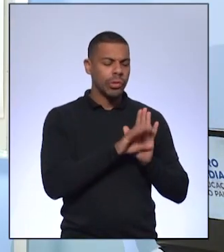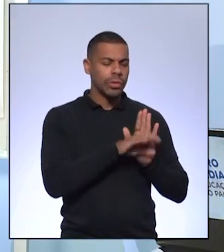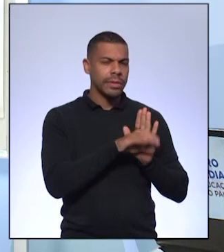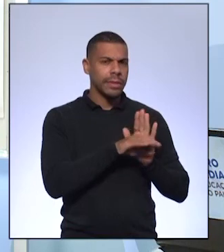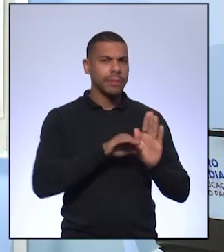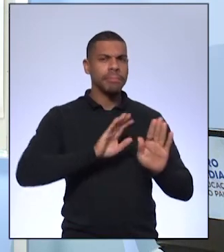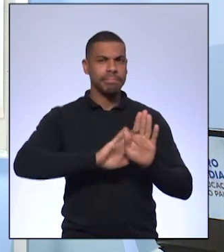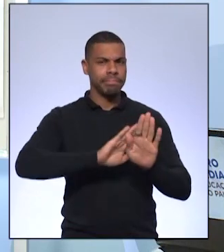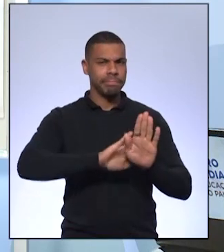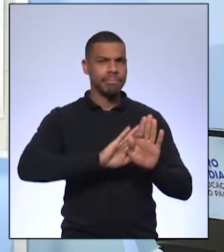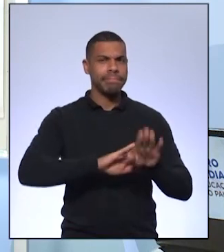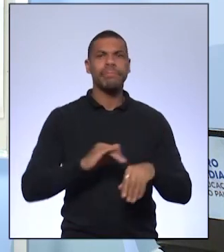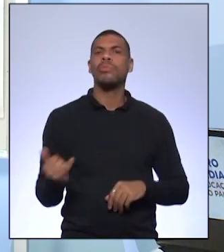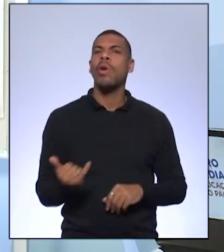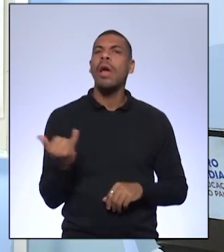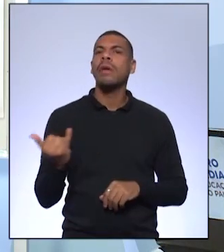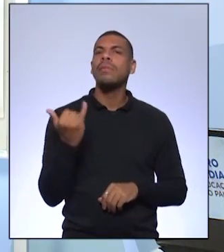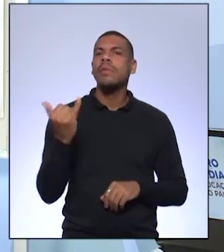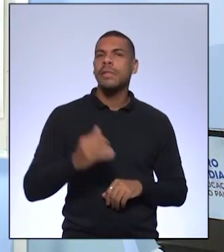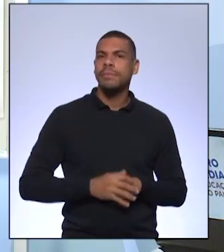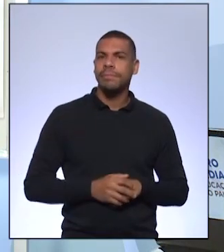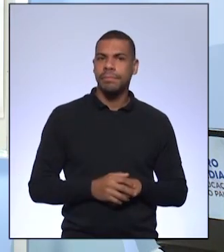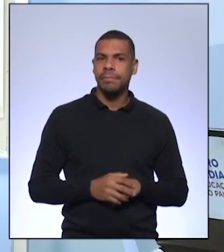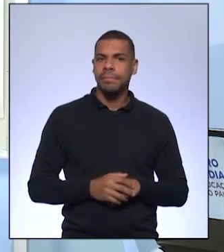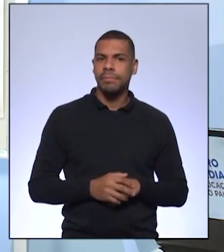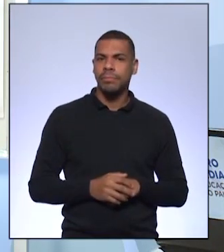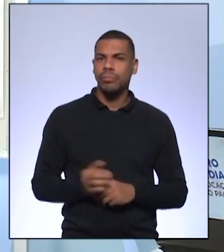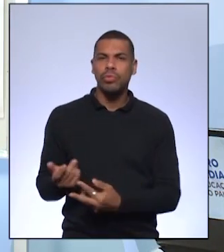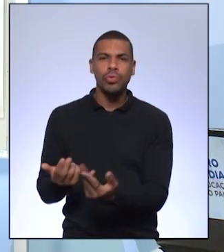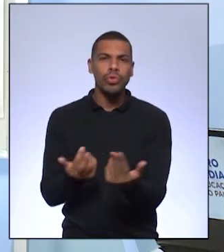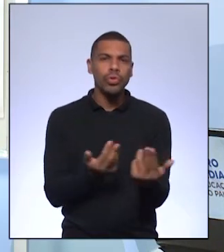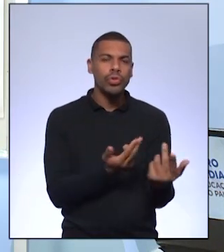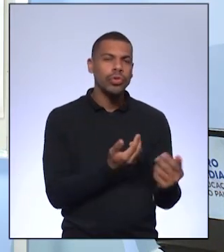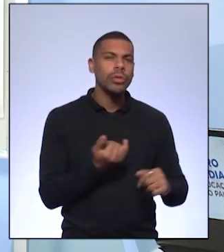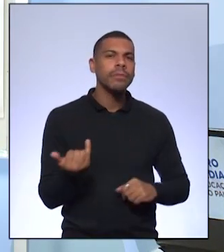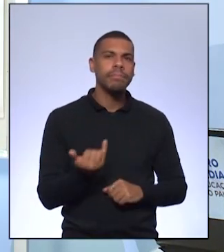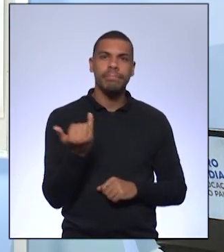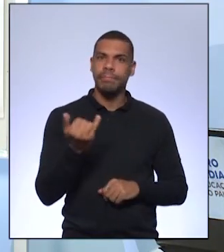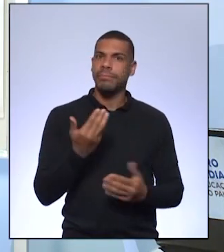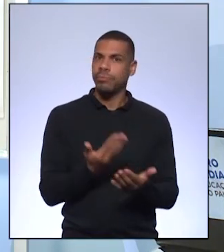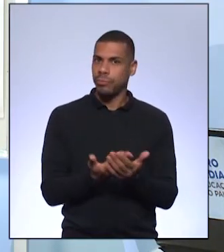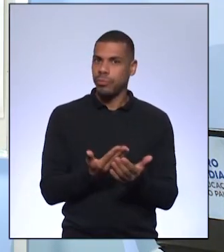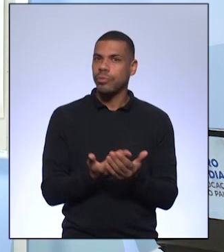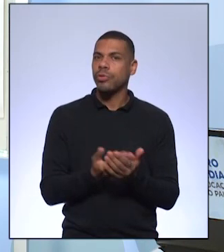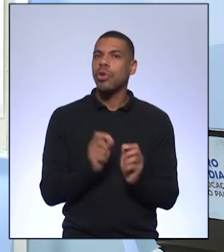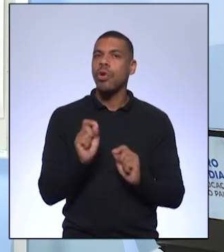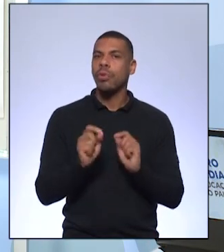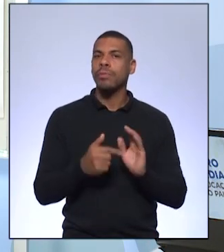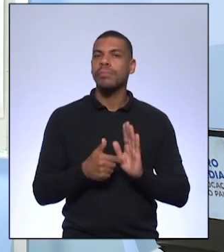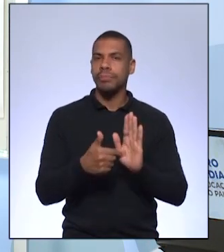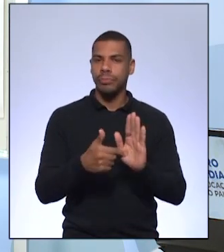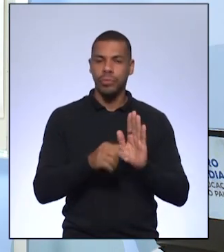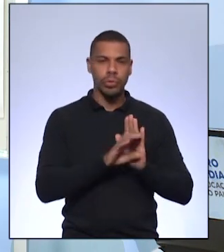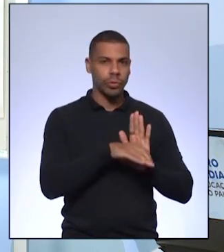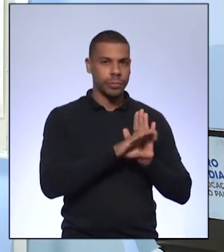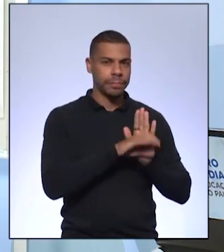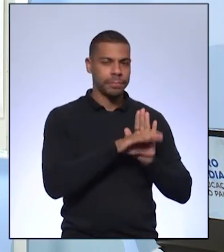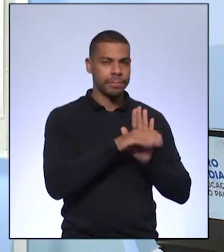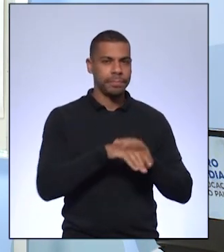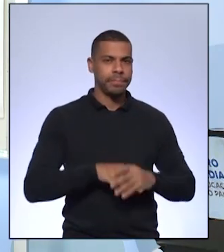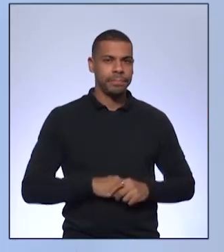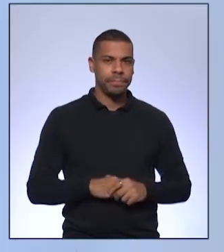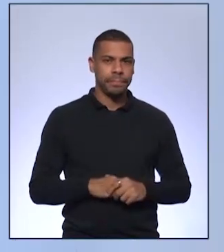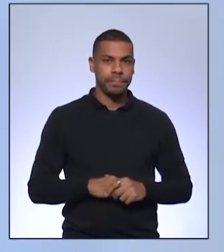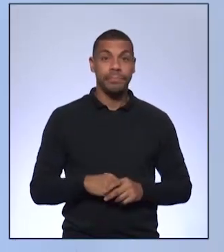disso aí. Então, é importante, estava falando com o professor Jonas, o quanto é importante essa primeira aula de fundamentação de conceitos. Portanto,